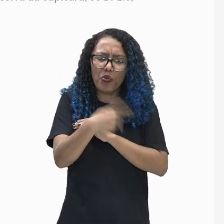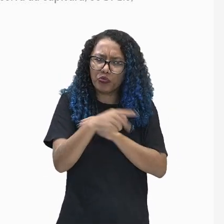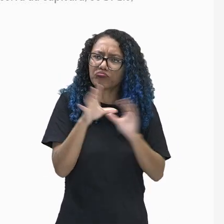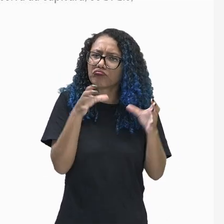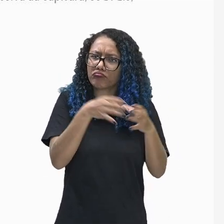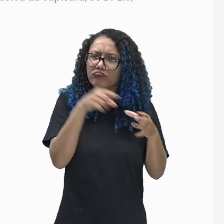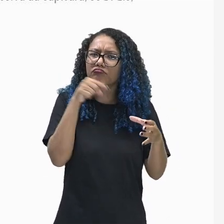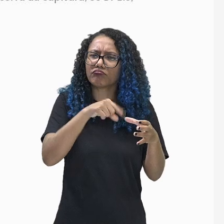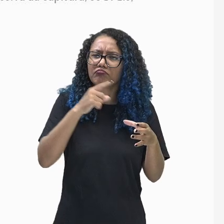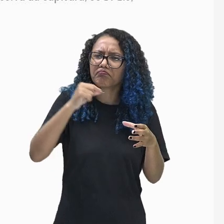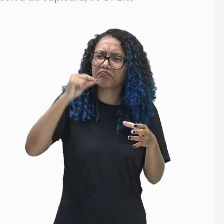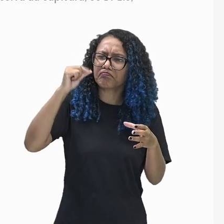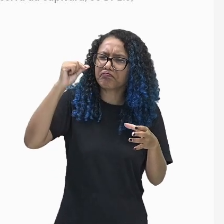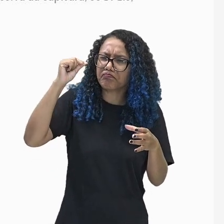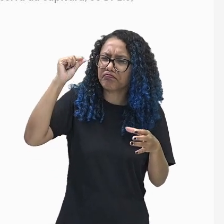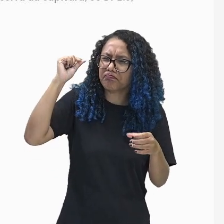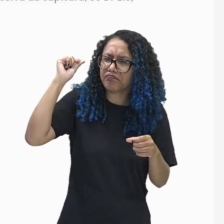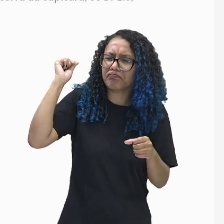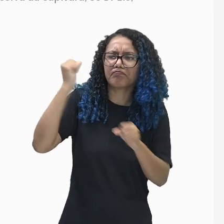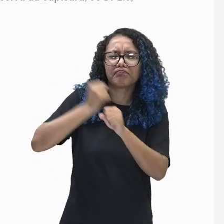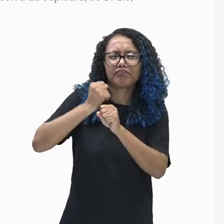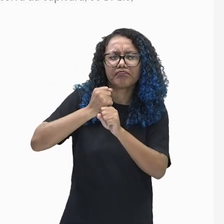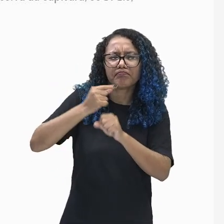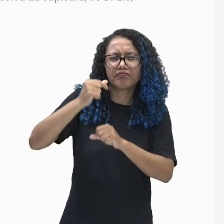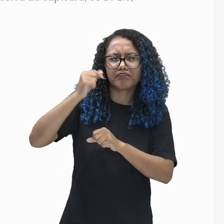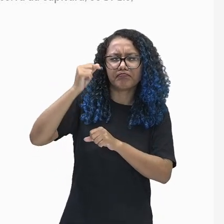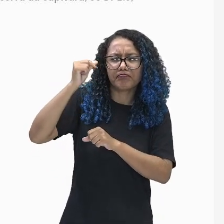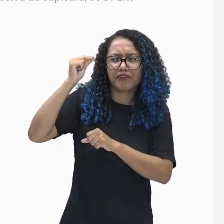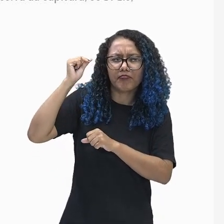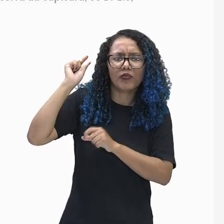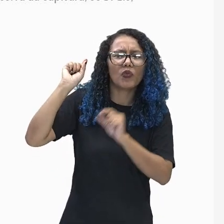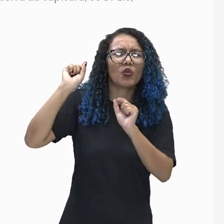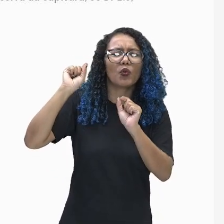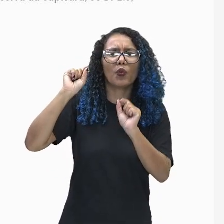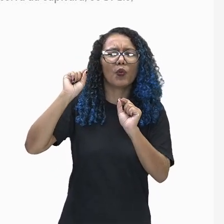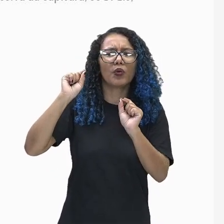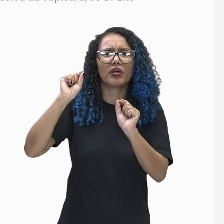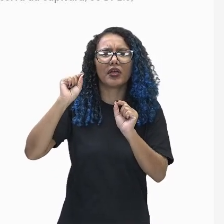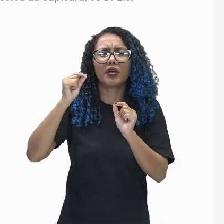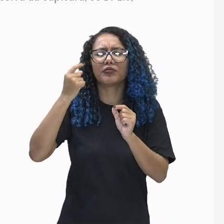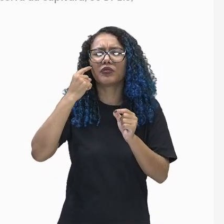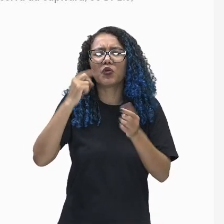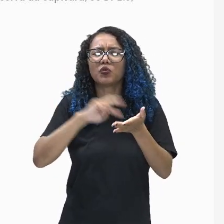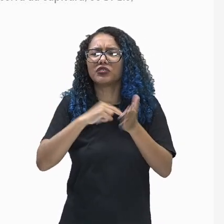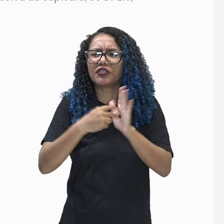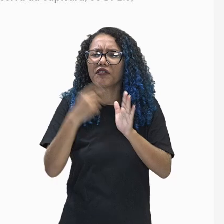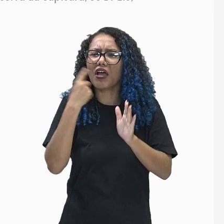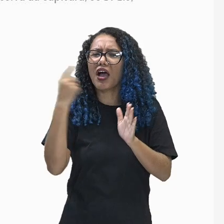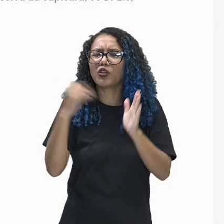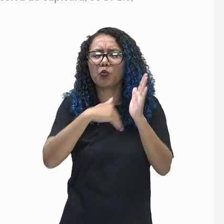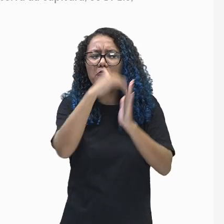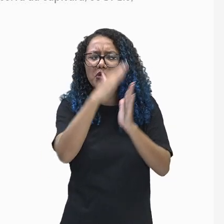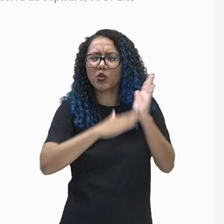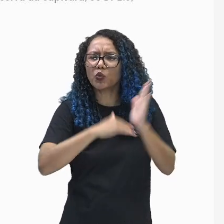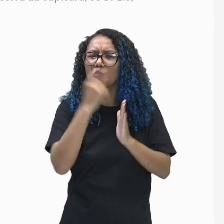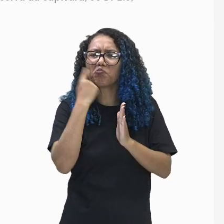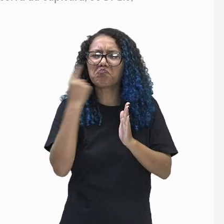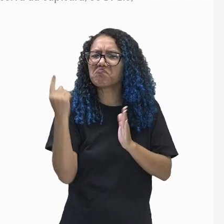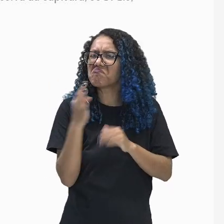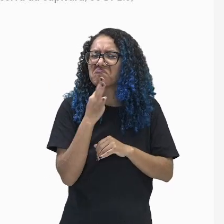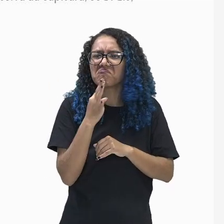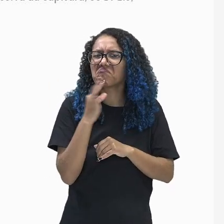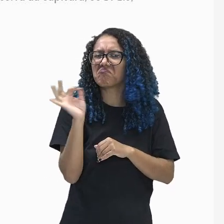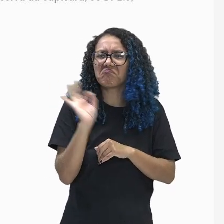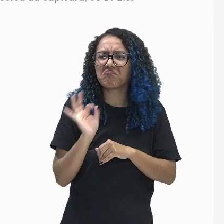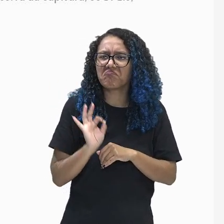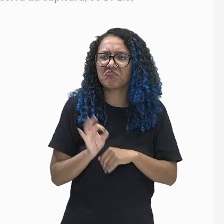tempo, gente, durante muito tempo, não se sabia ao certo o significado dessas pinturas rupestres, mas